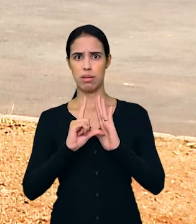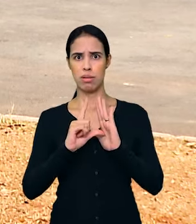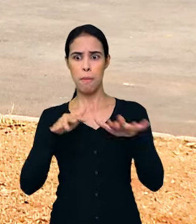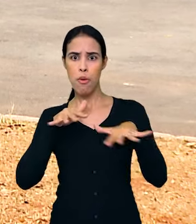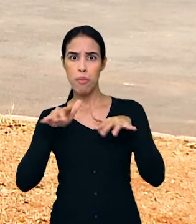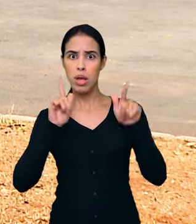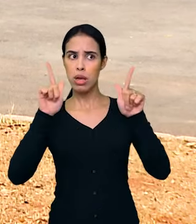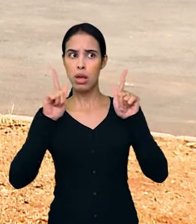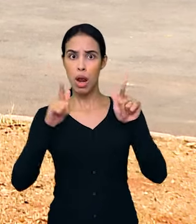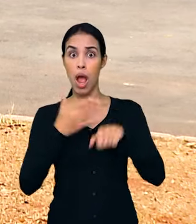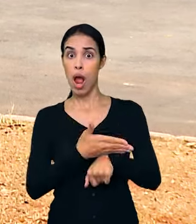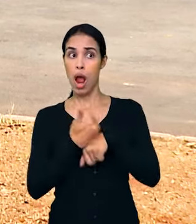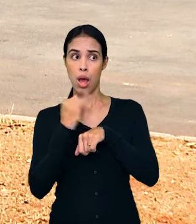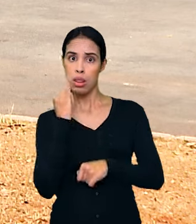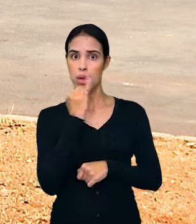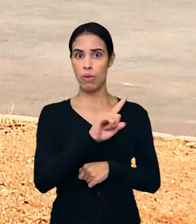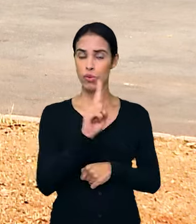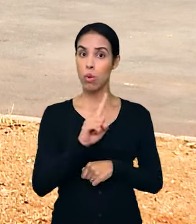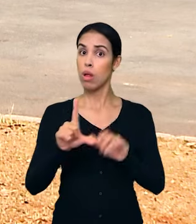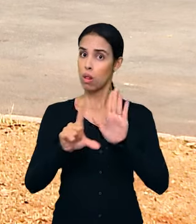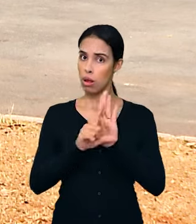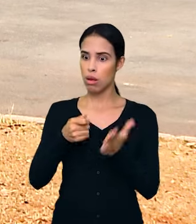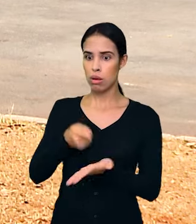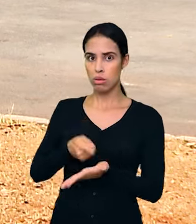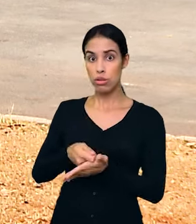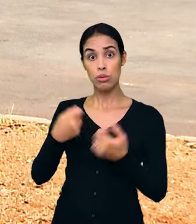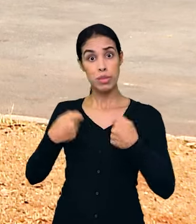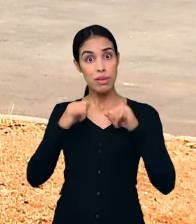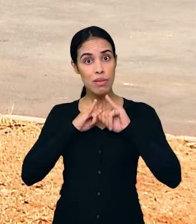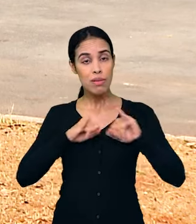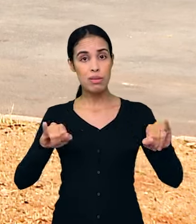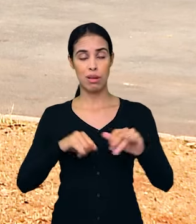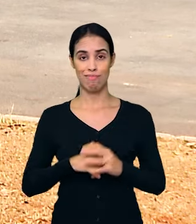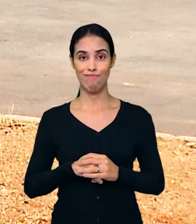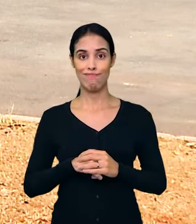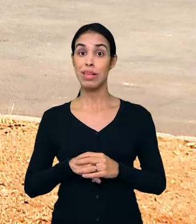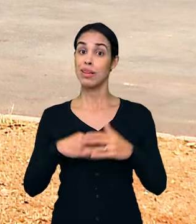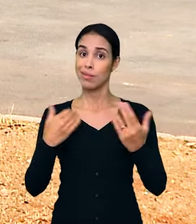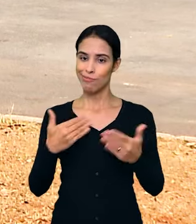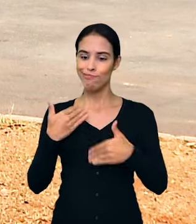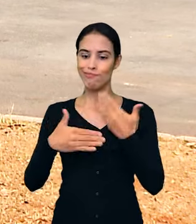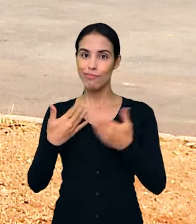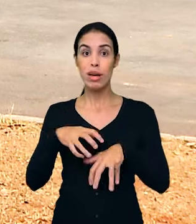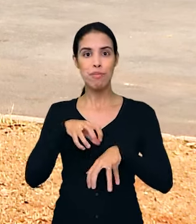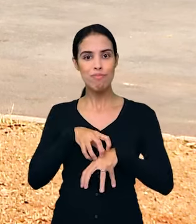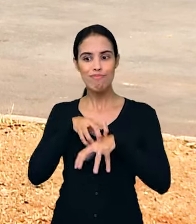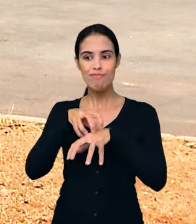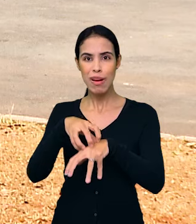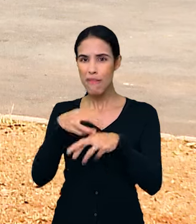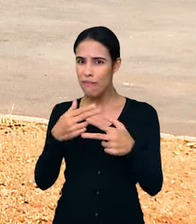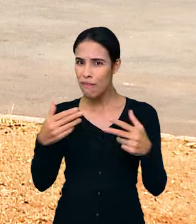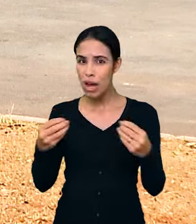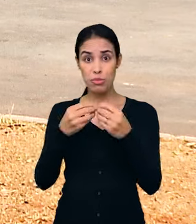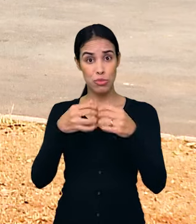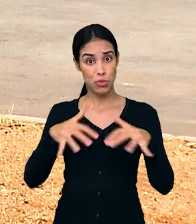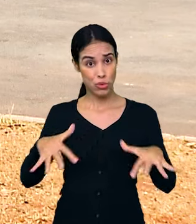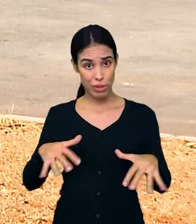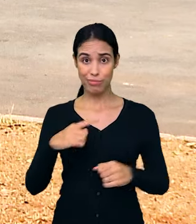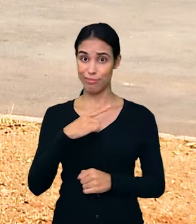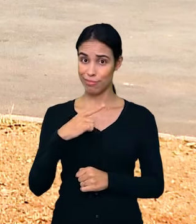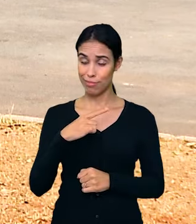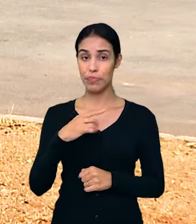com antecedência, como exige a lei. A companhia afirmou que o ato causou prejuízos empresariais e à